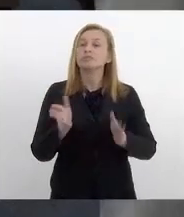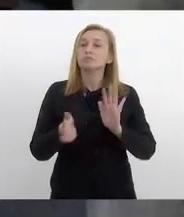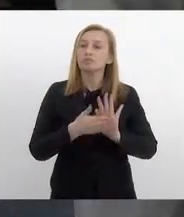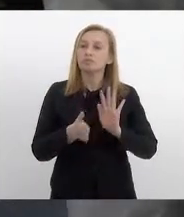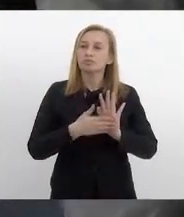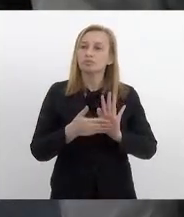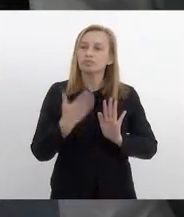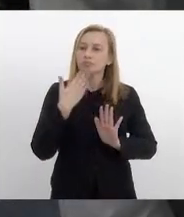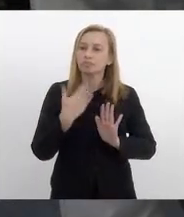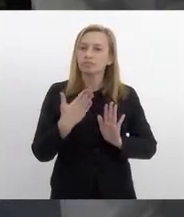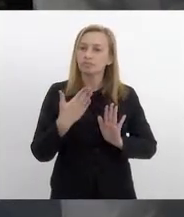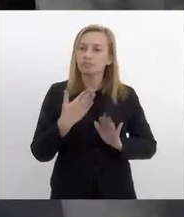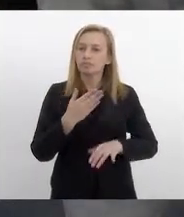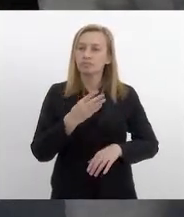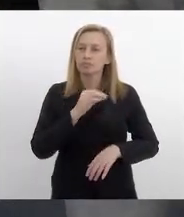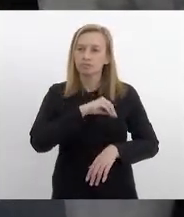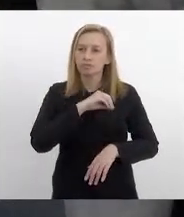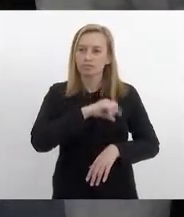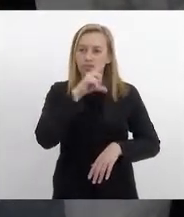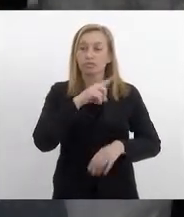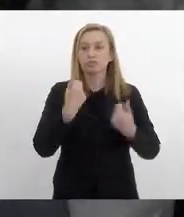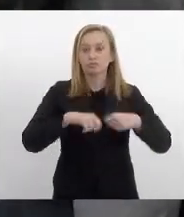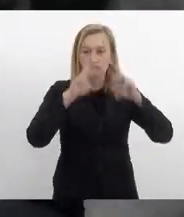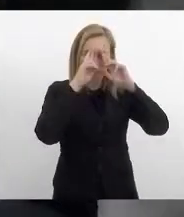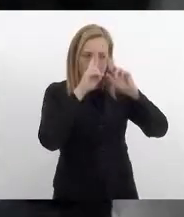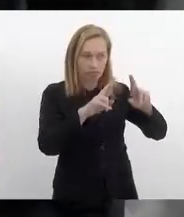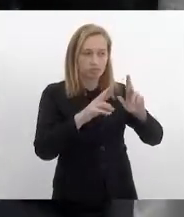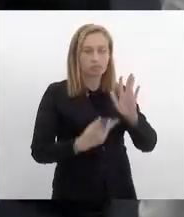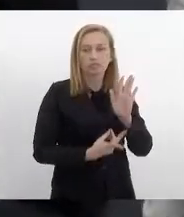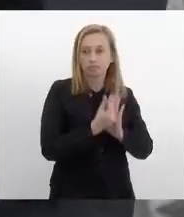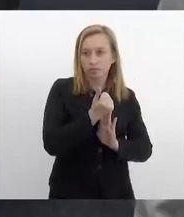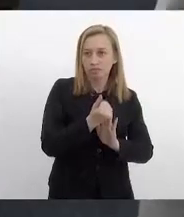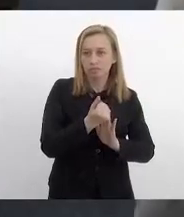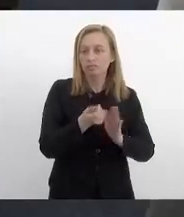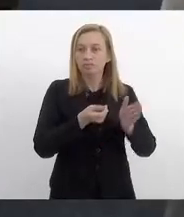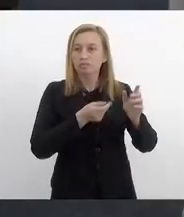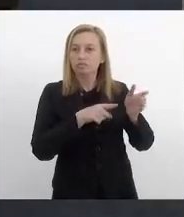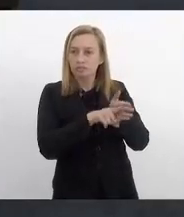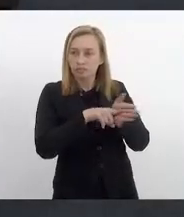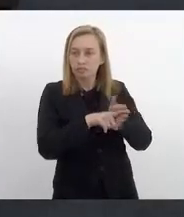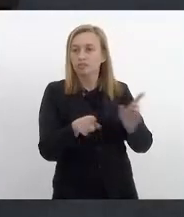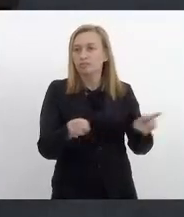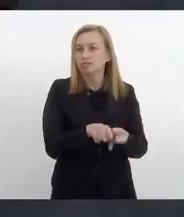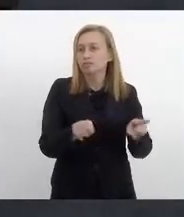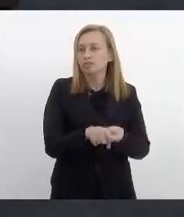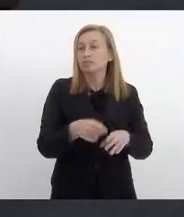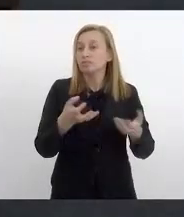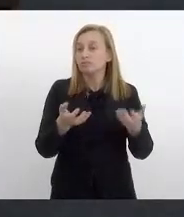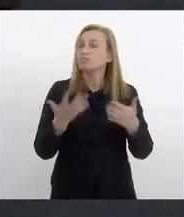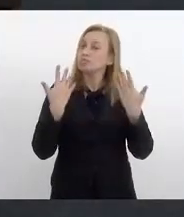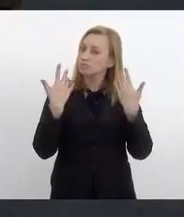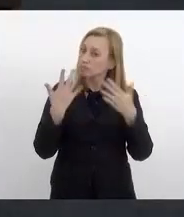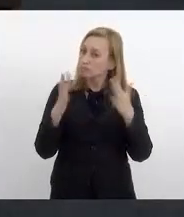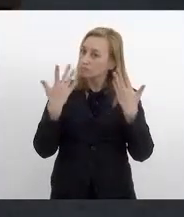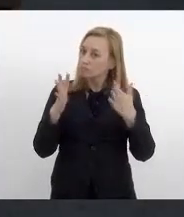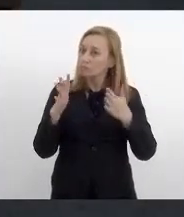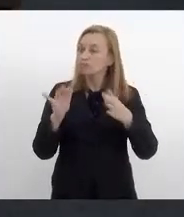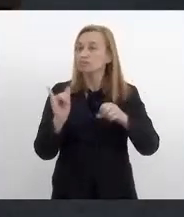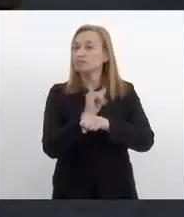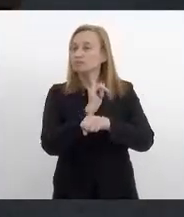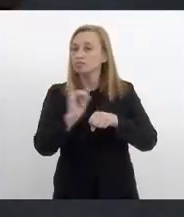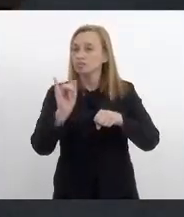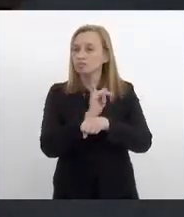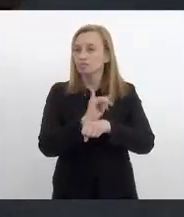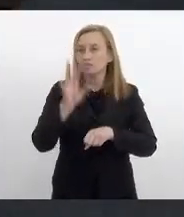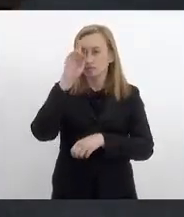aumento, a gente precisa ter responsabilidade orçamentária e fiscal. E aqui eu queria parabenizar a articulação que o senhor